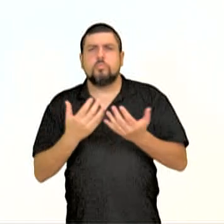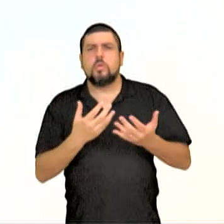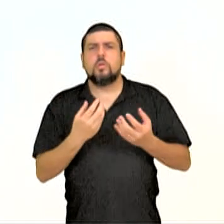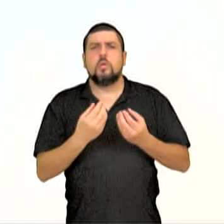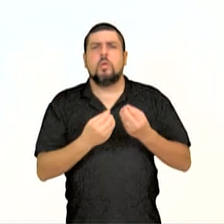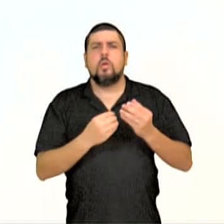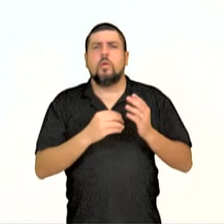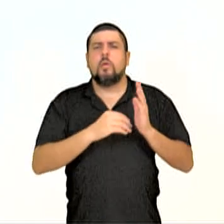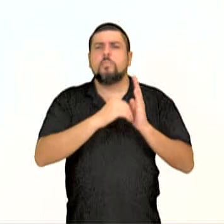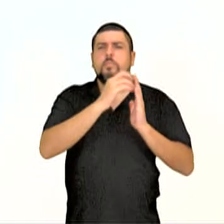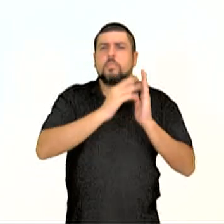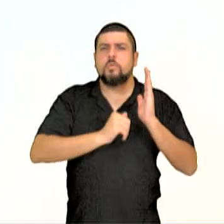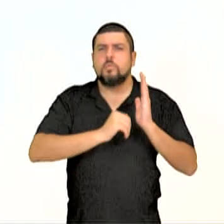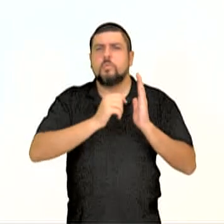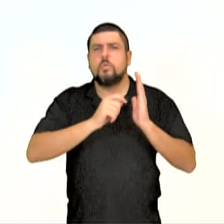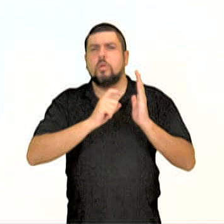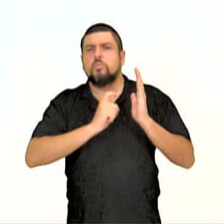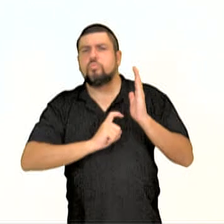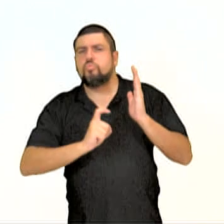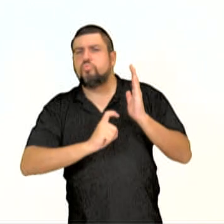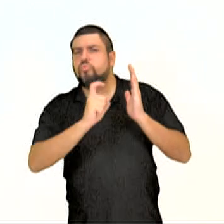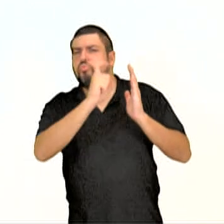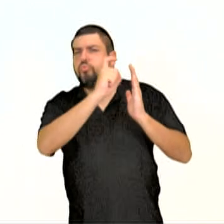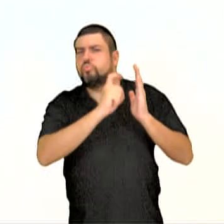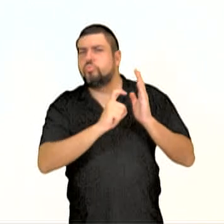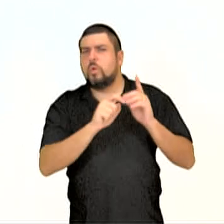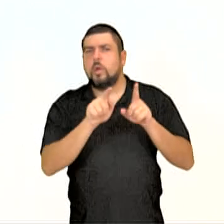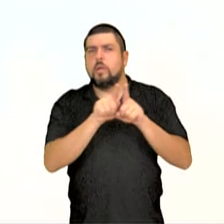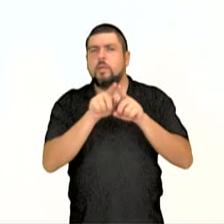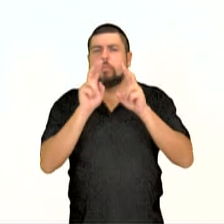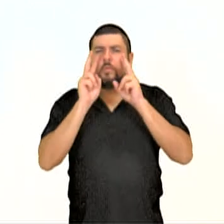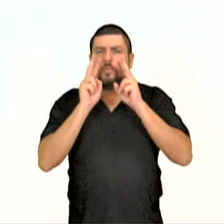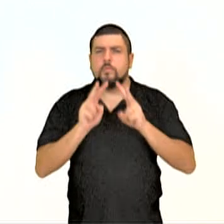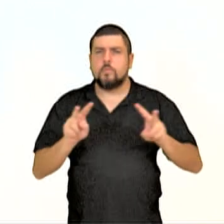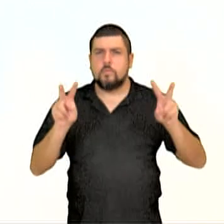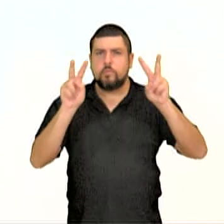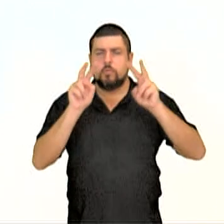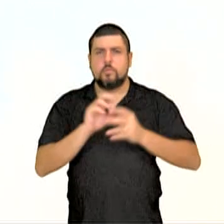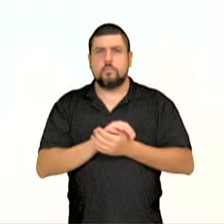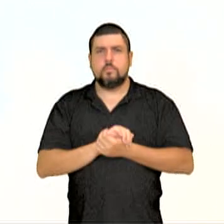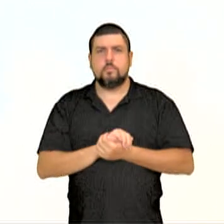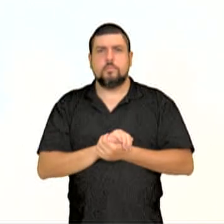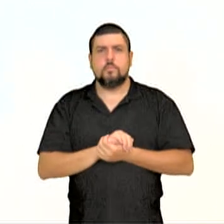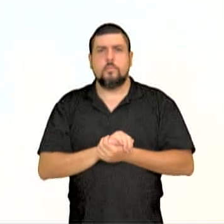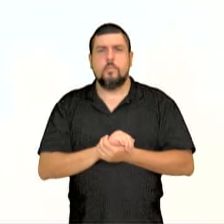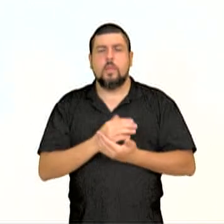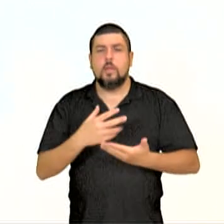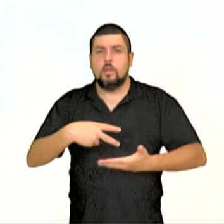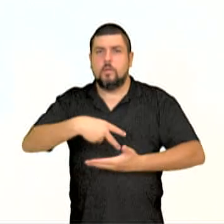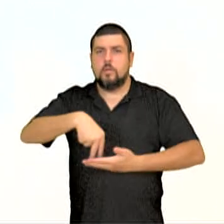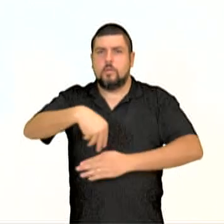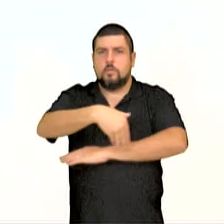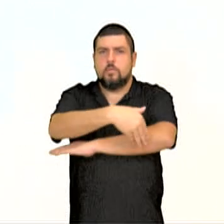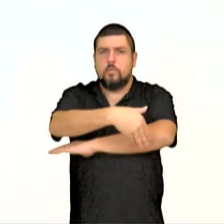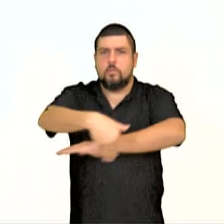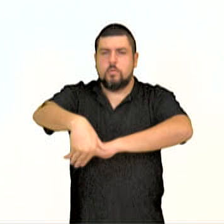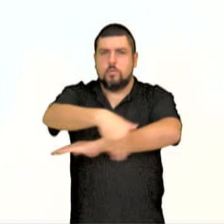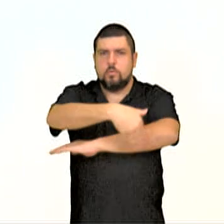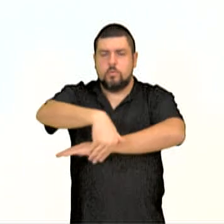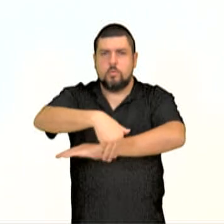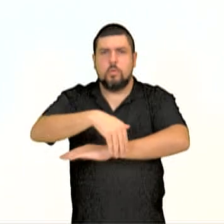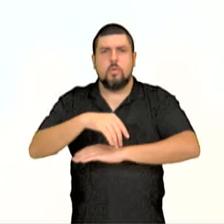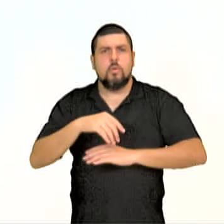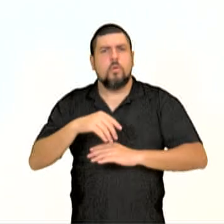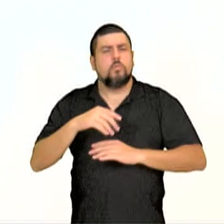poesia, o grafite e o visual. Então, ela foi se estendendo e virou ele é bem grande. Quando a gente fala de dança de rua, a